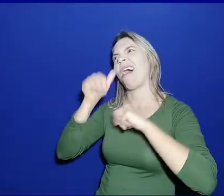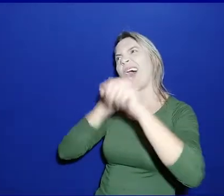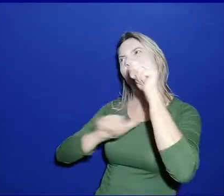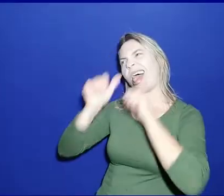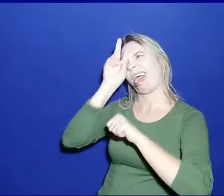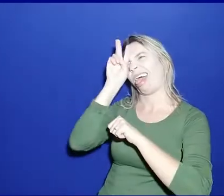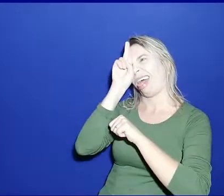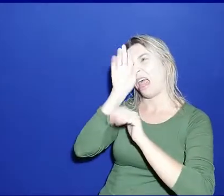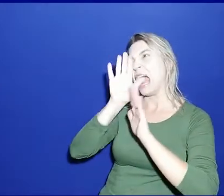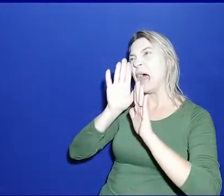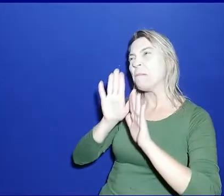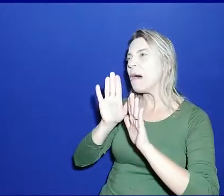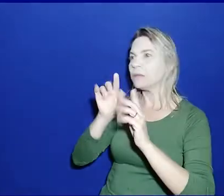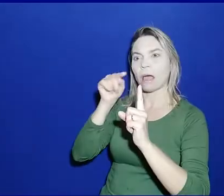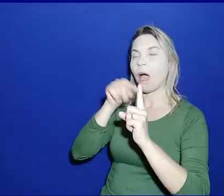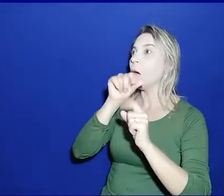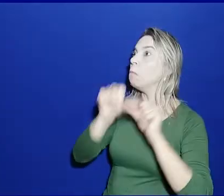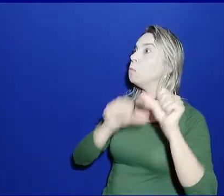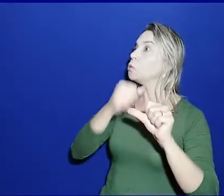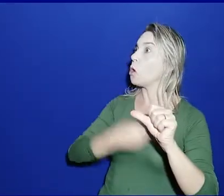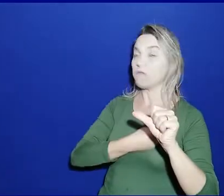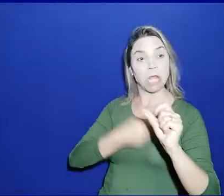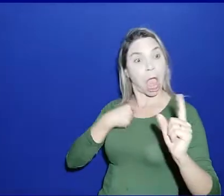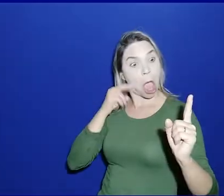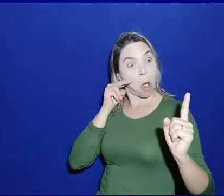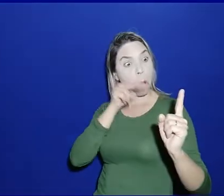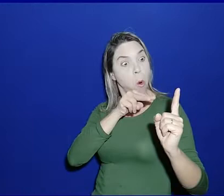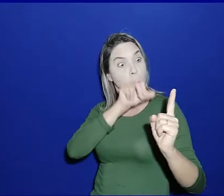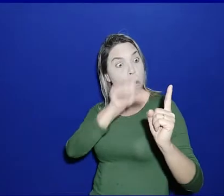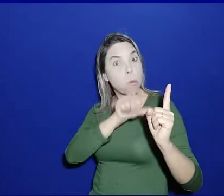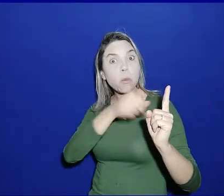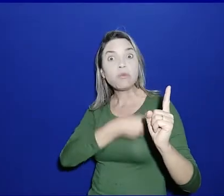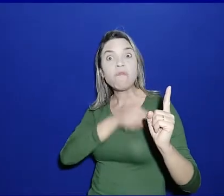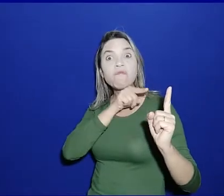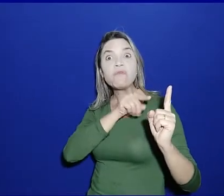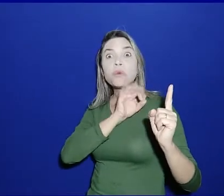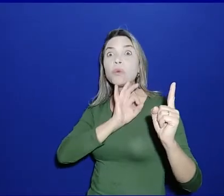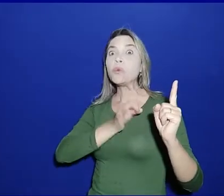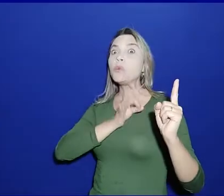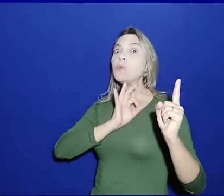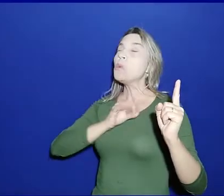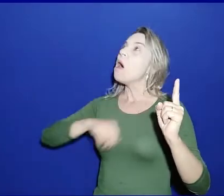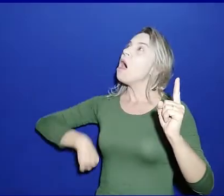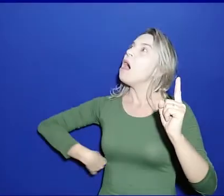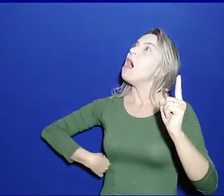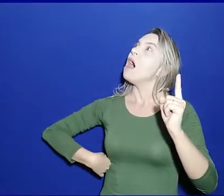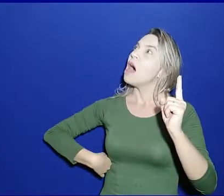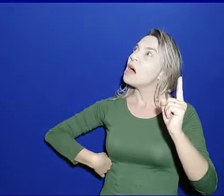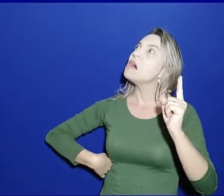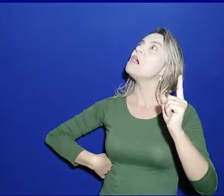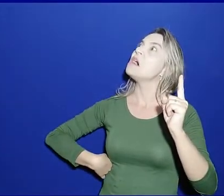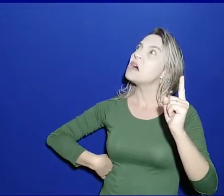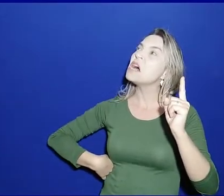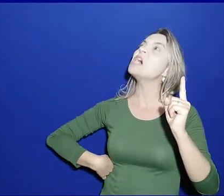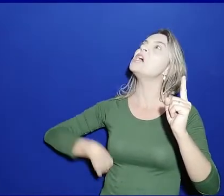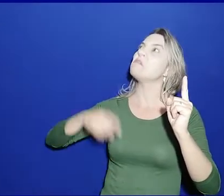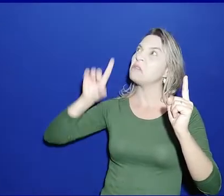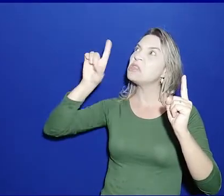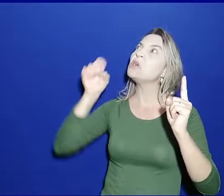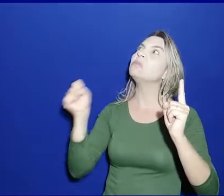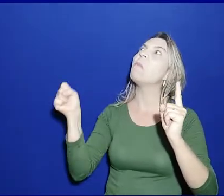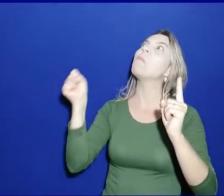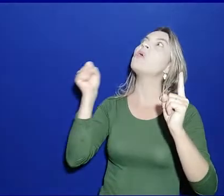Deus existisse, e se esse Deus que existe fosse poderoso, aquele meu amigo poderia ter tão grande